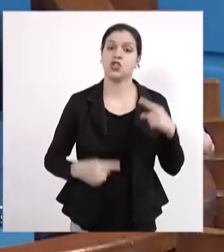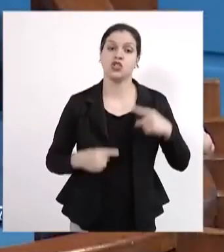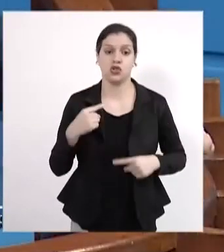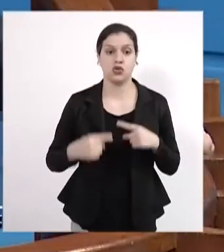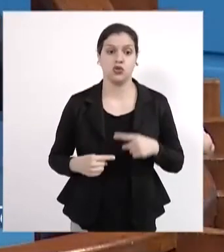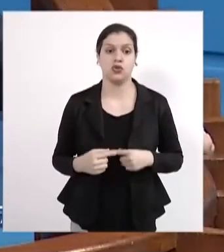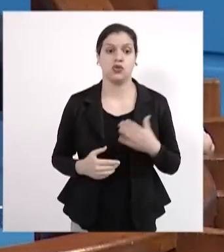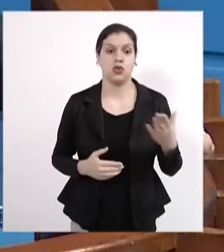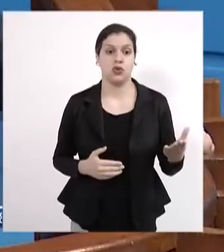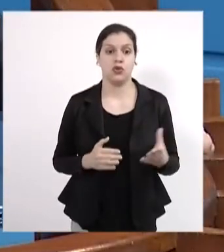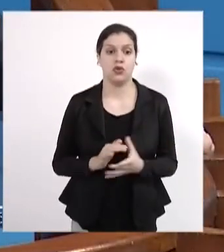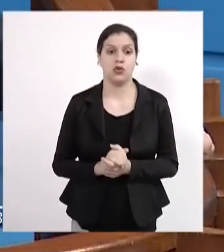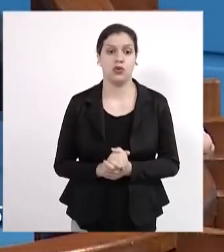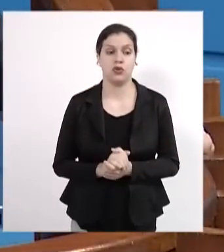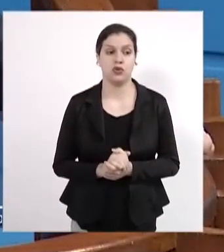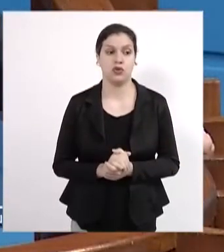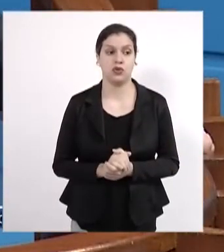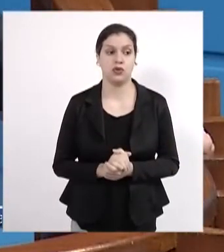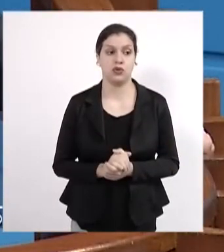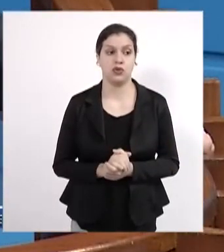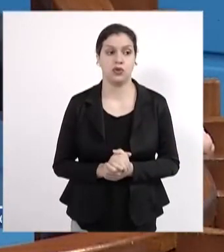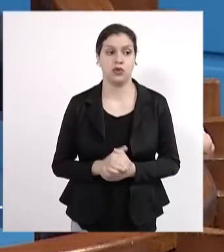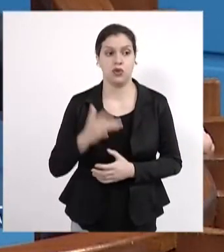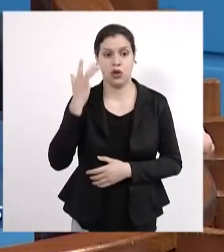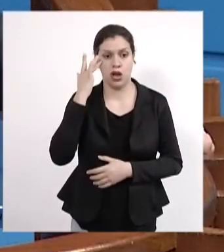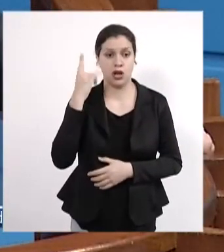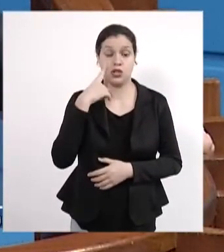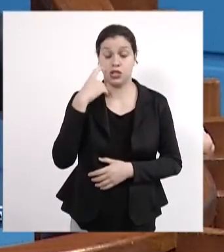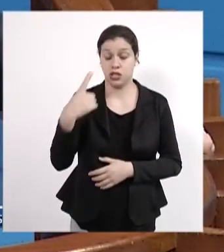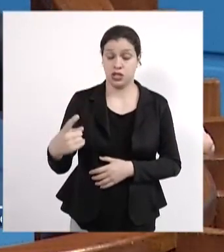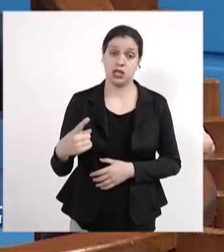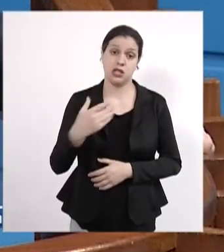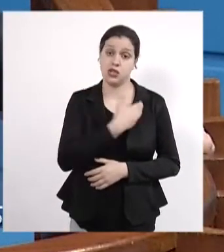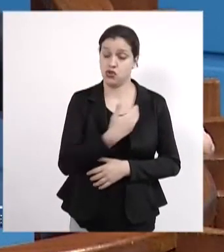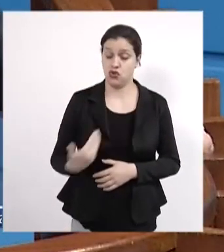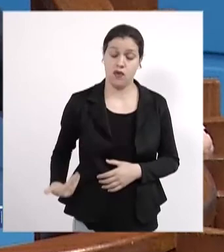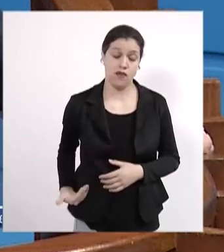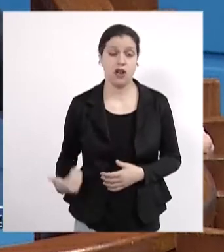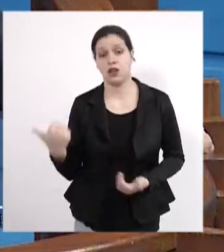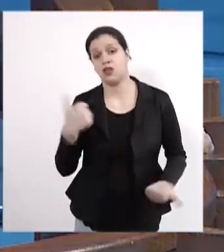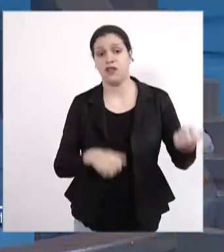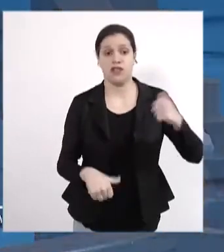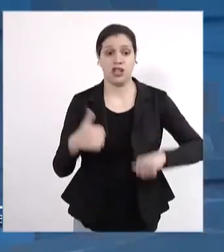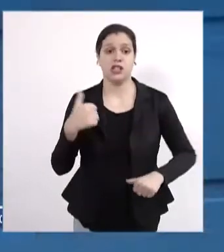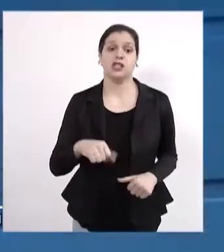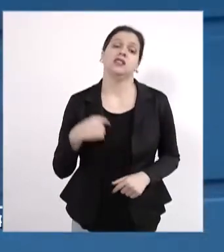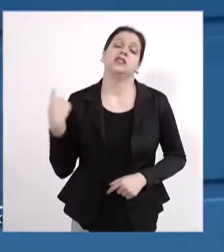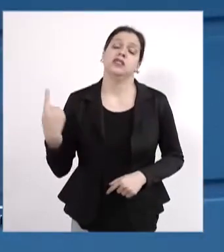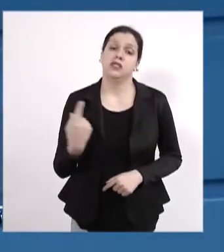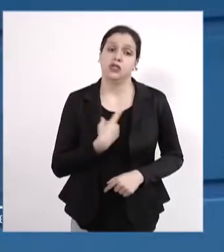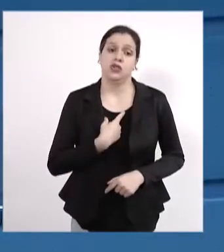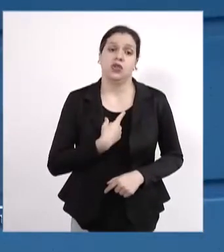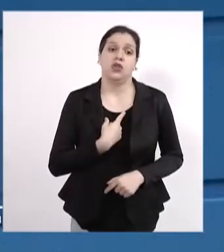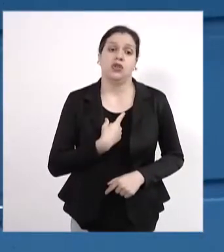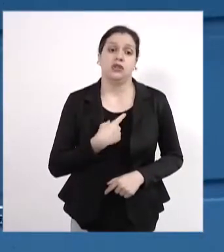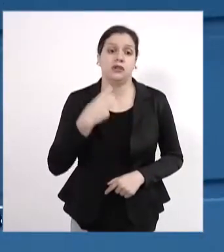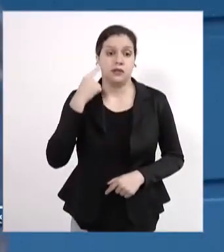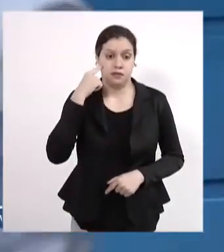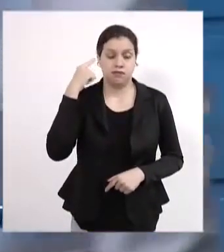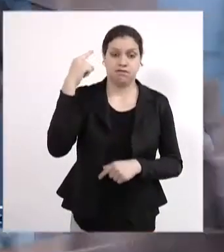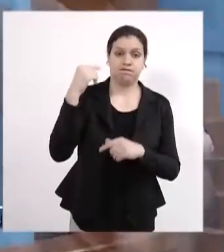Vossa Excelência. Então, eu acho que seria interessante o governo avaliar isso e nós chegarmos a um ponto